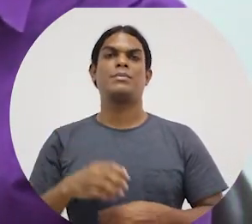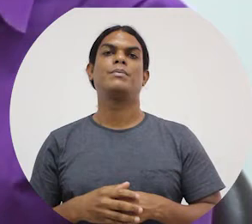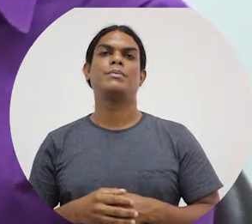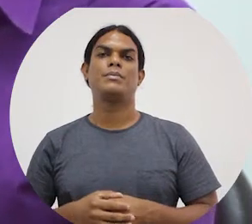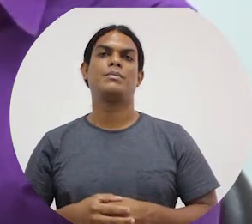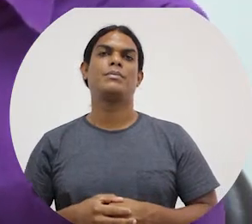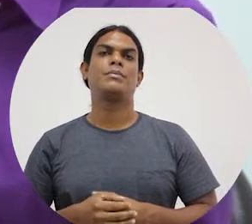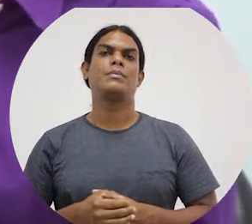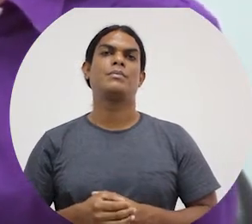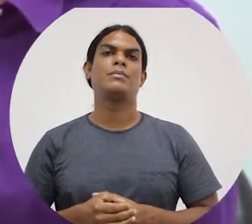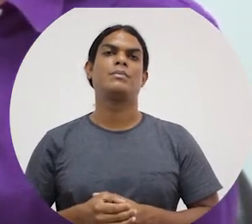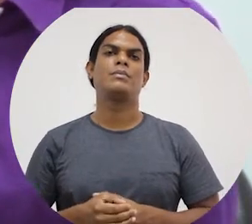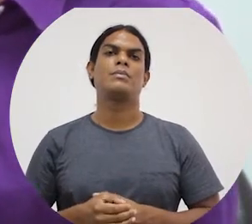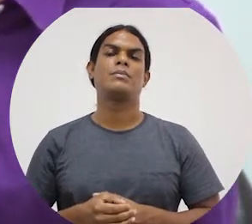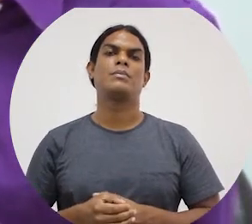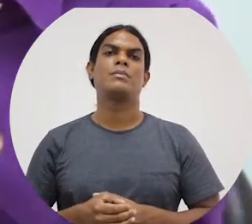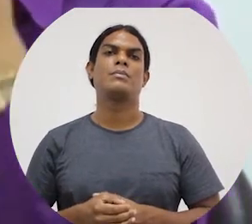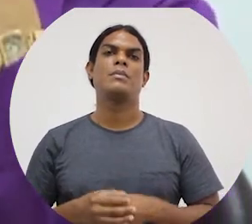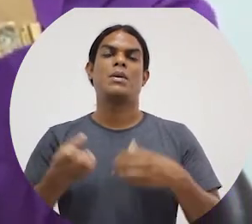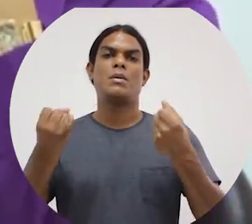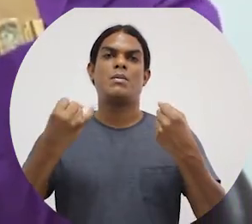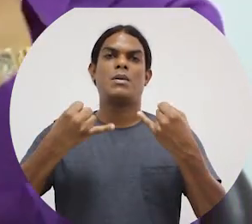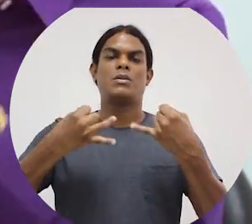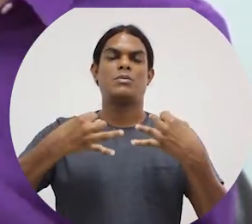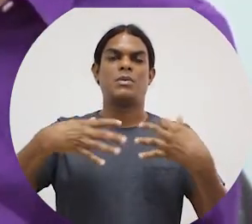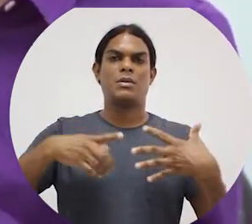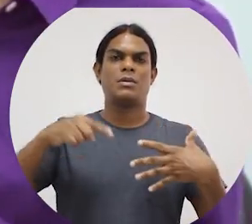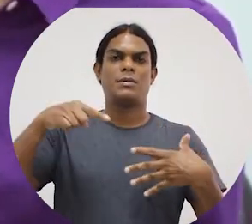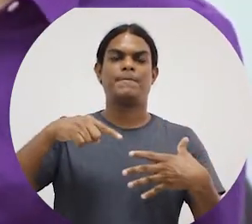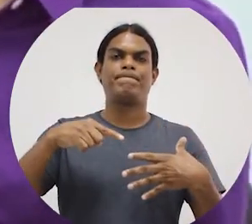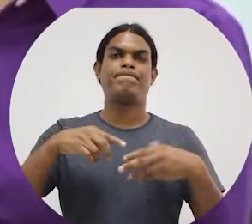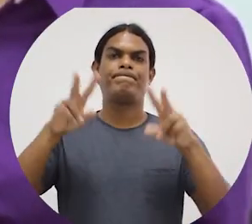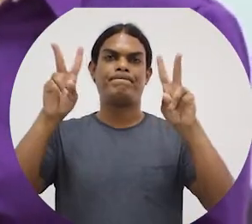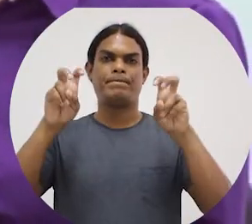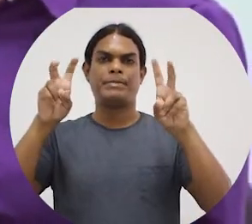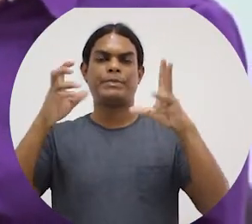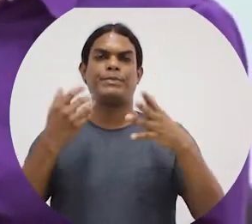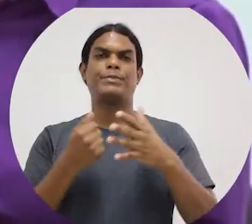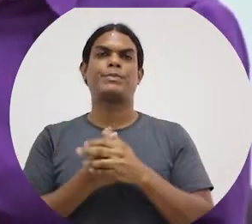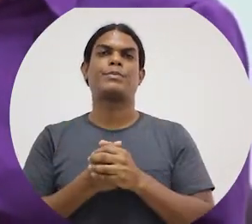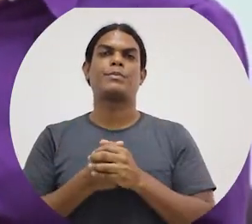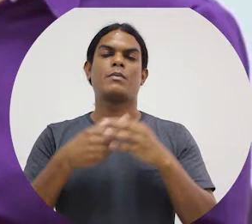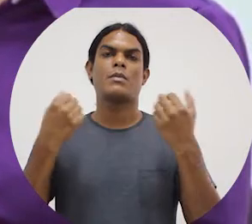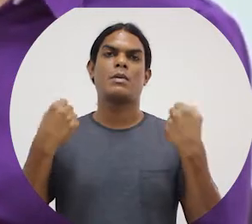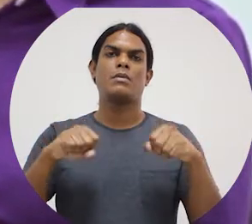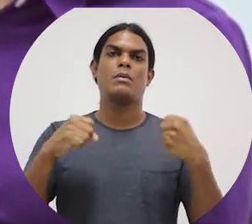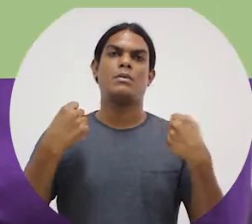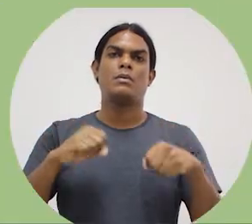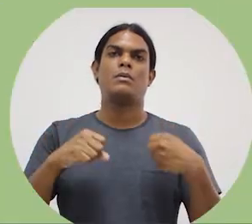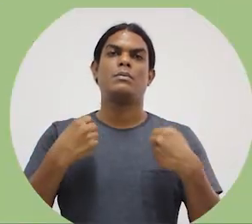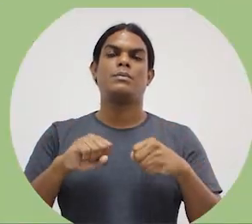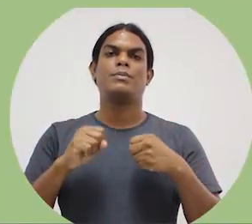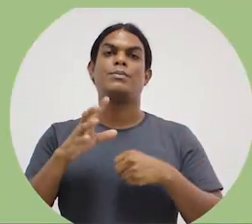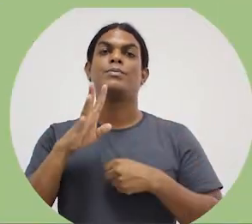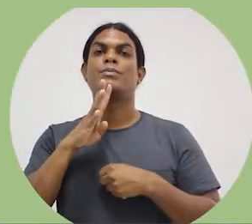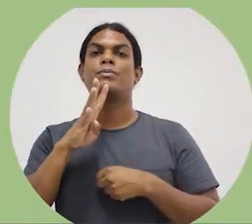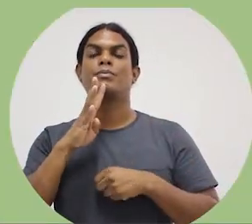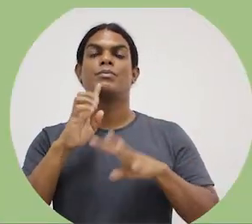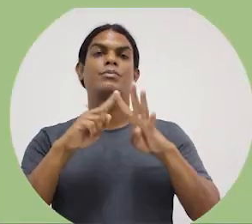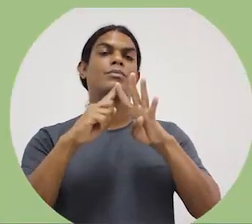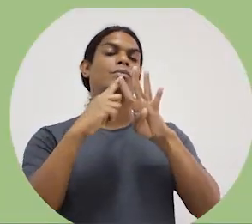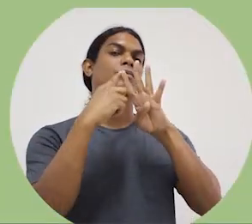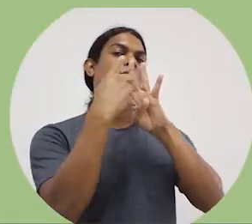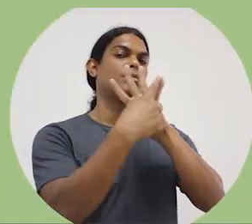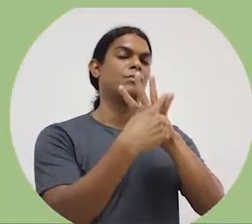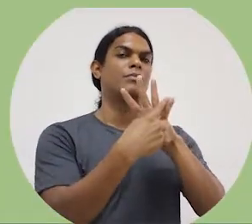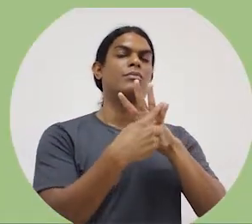cumprido? Para a definição desses indicadores de medição do nível de serviço, é necessário conhecer as